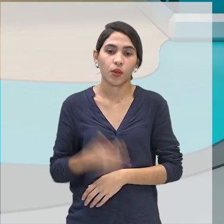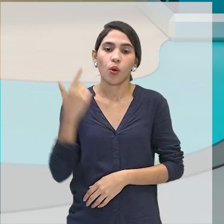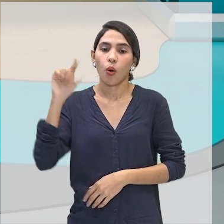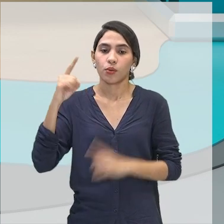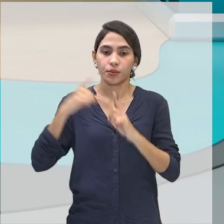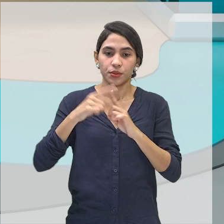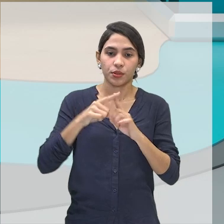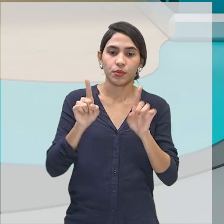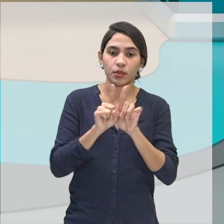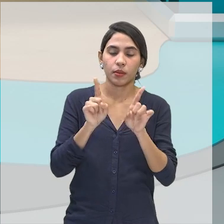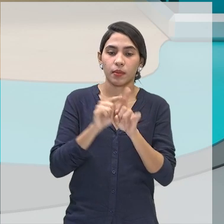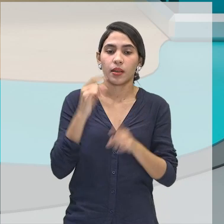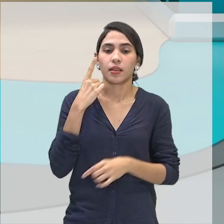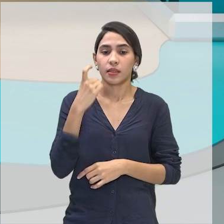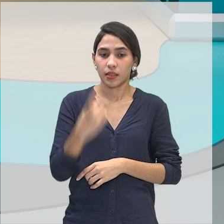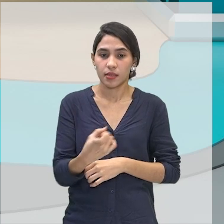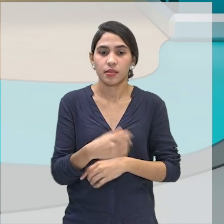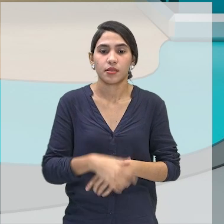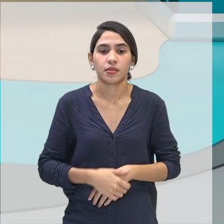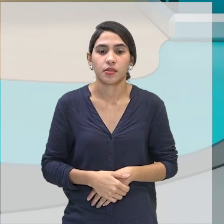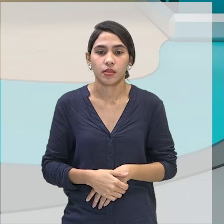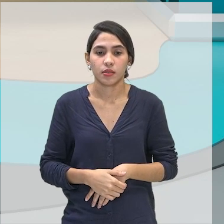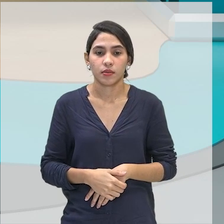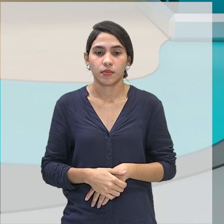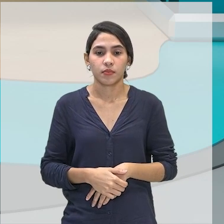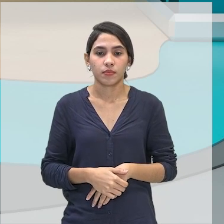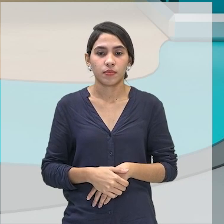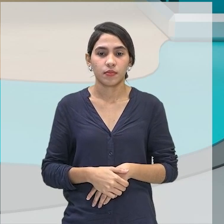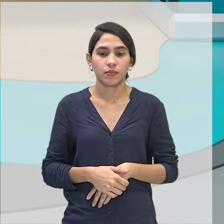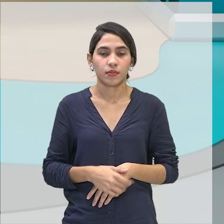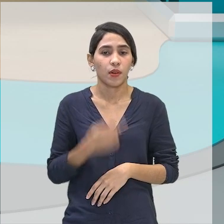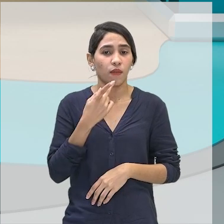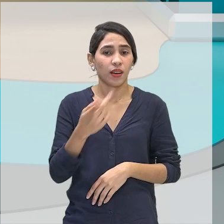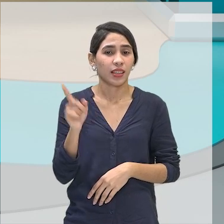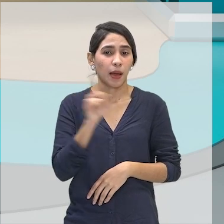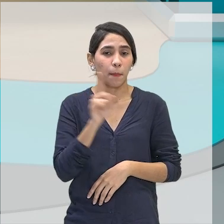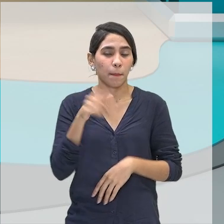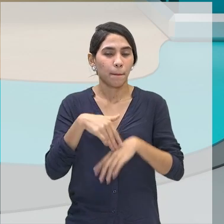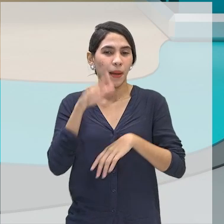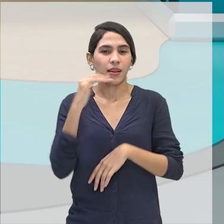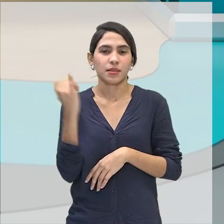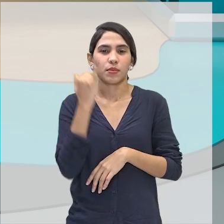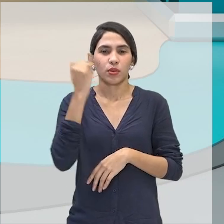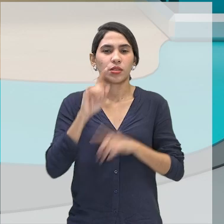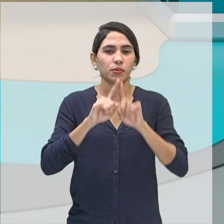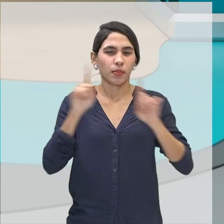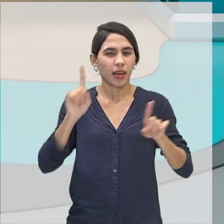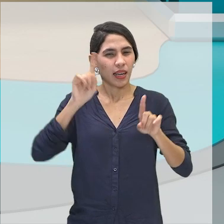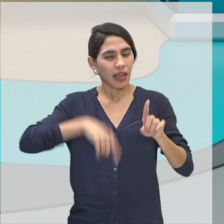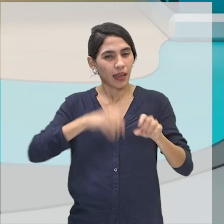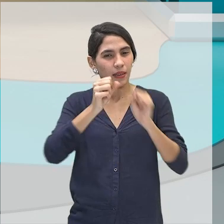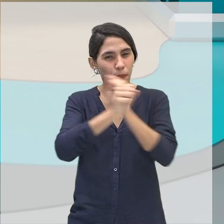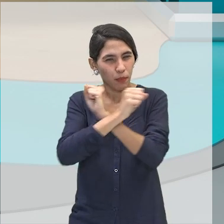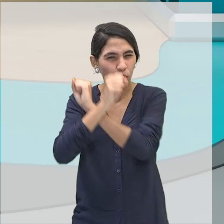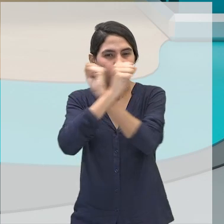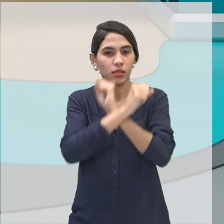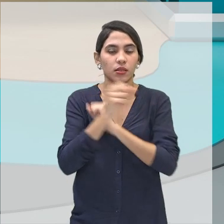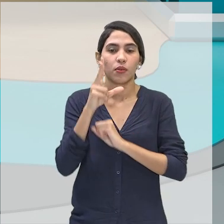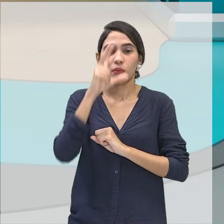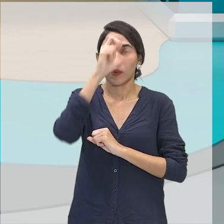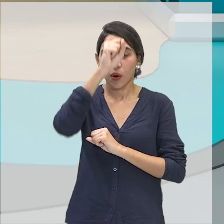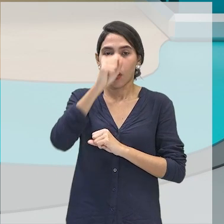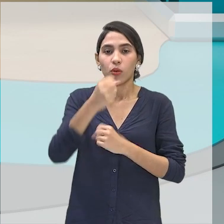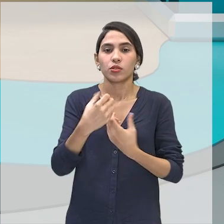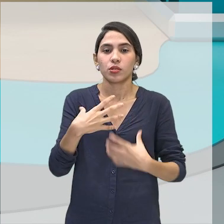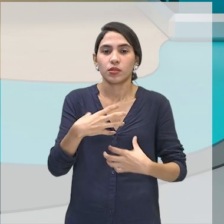parte integrante dessa armadura, que eu não vou dizer que é a mais importante, mas é aquela que dá